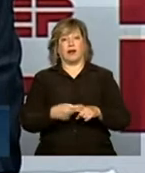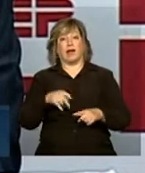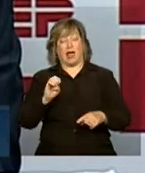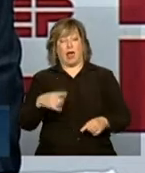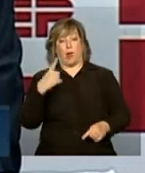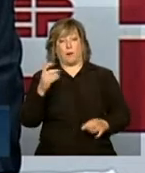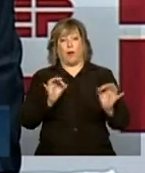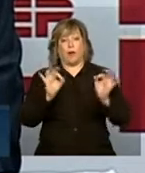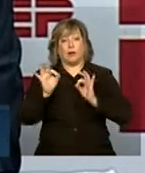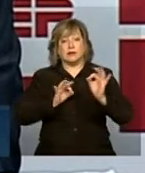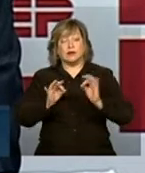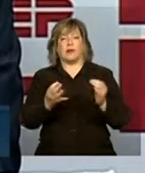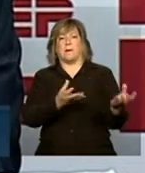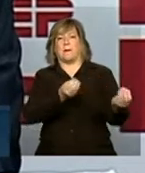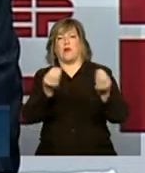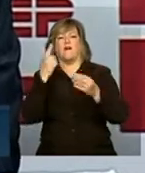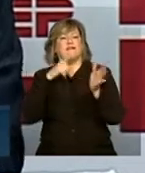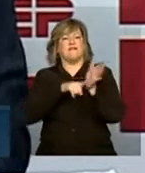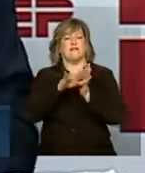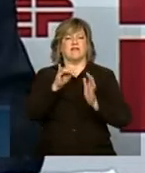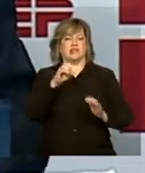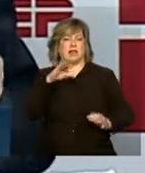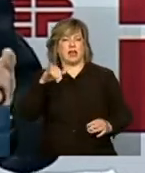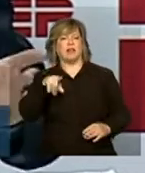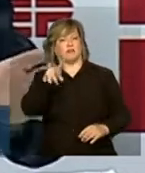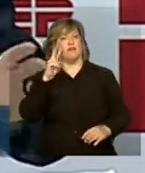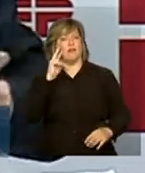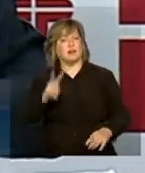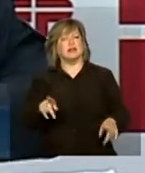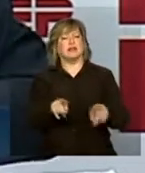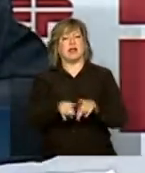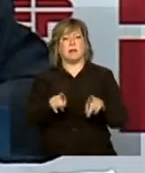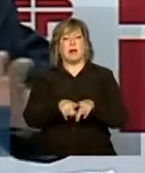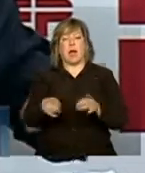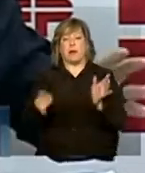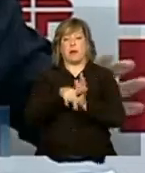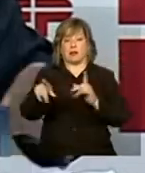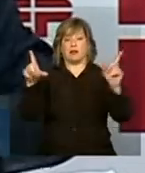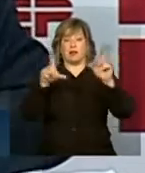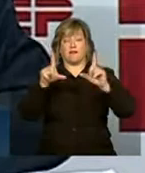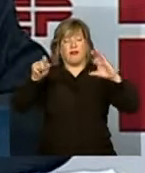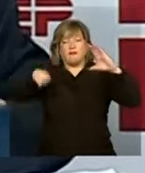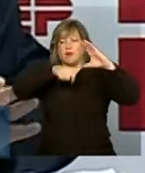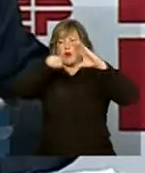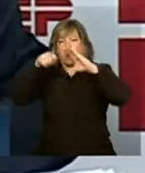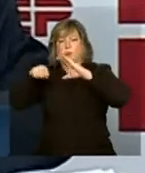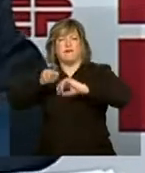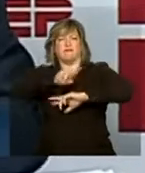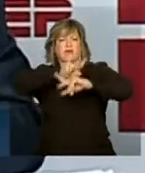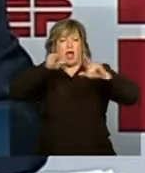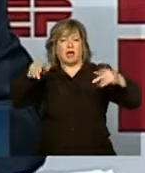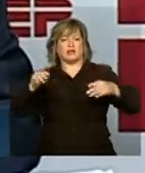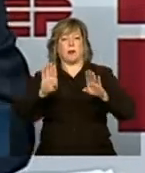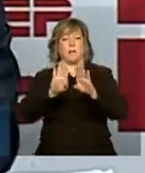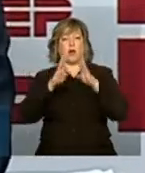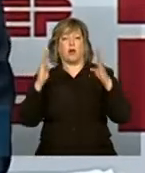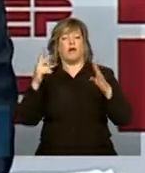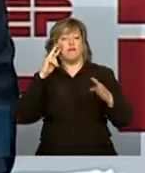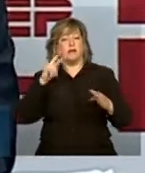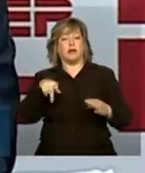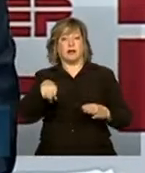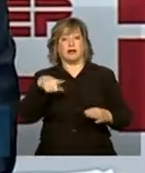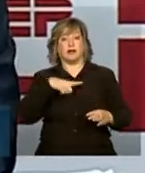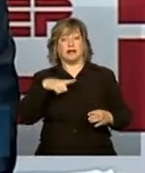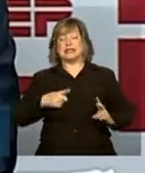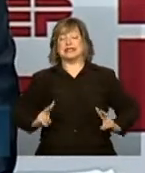uma coordenação, são muitos os fiscais. Vocês viram, inclusive, a própria televisão filmou vários portões e viram que